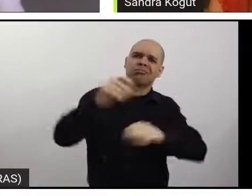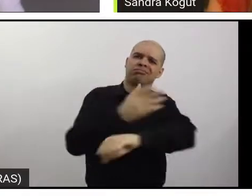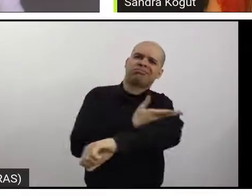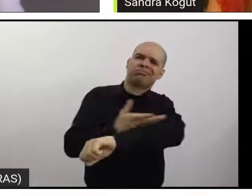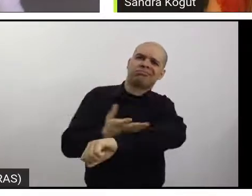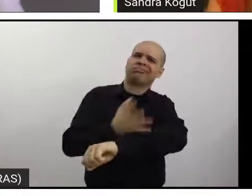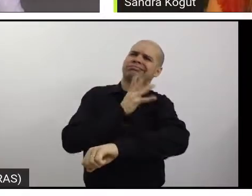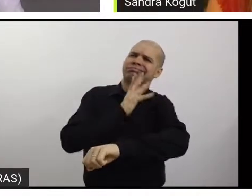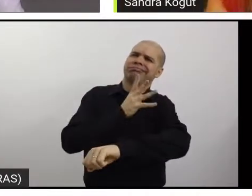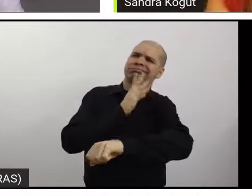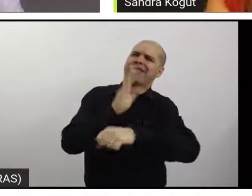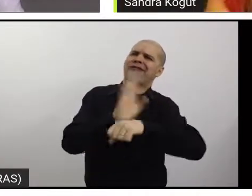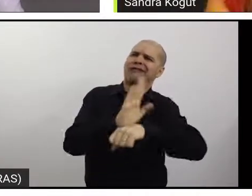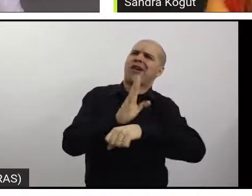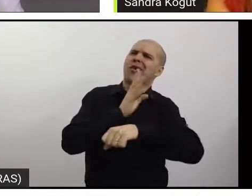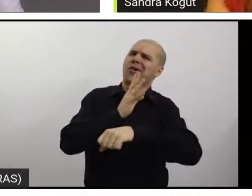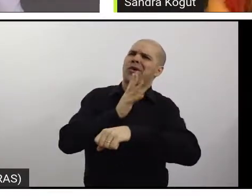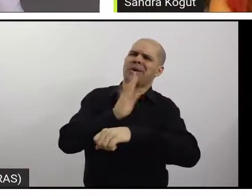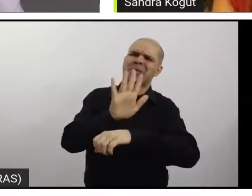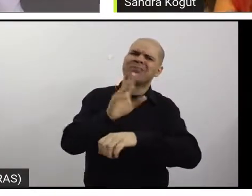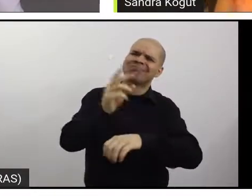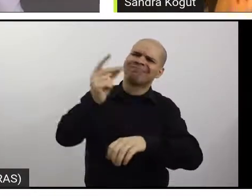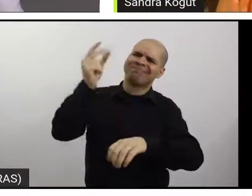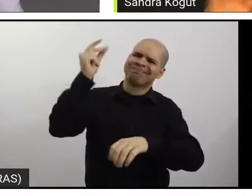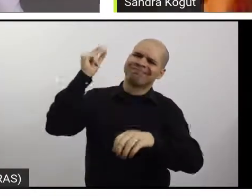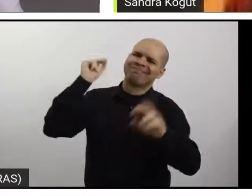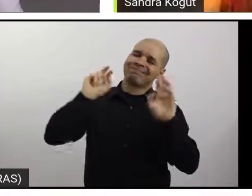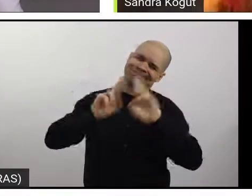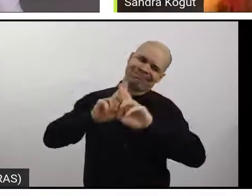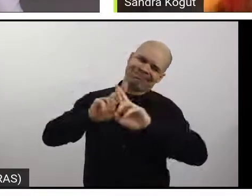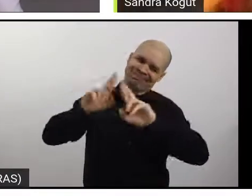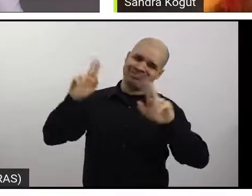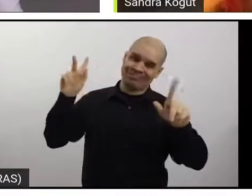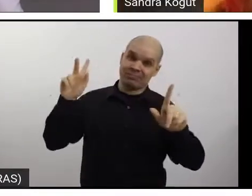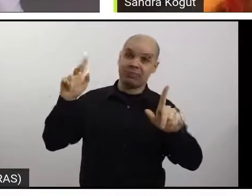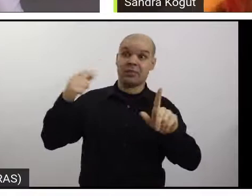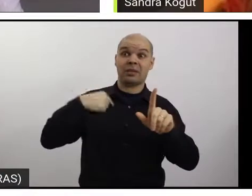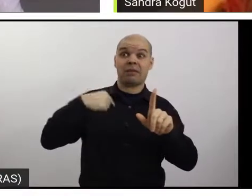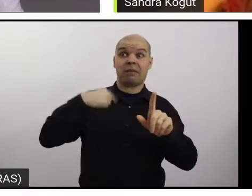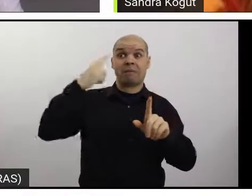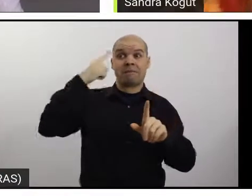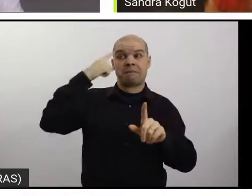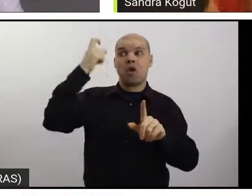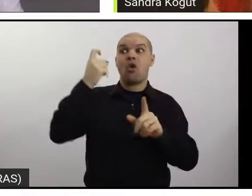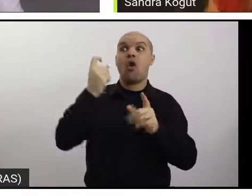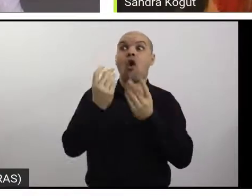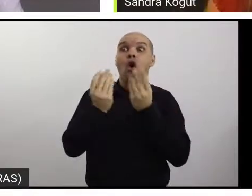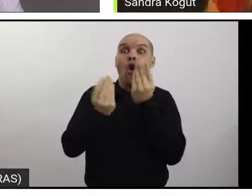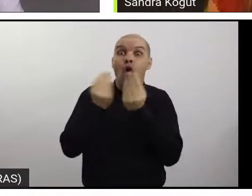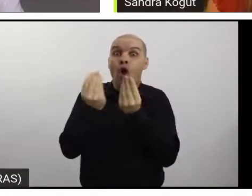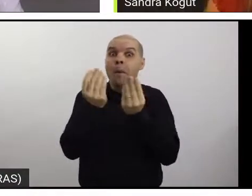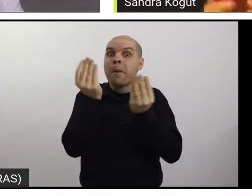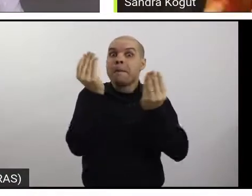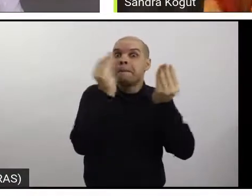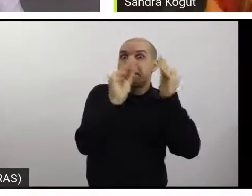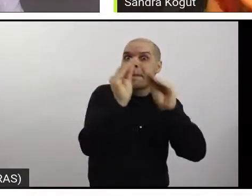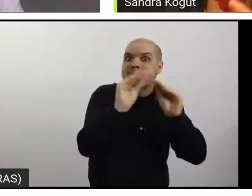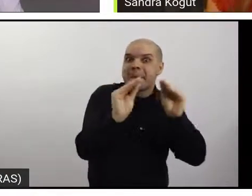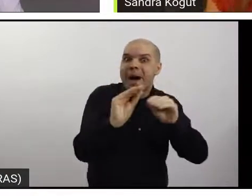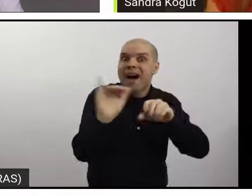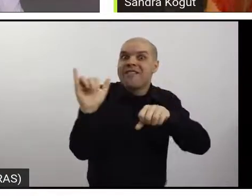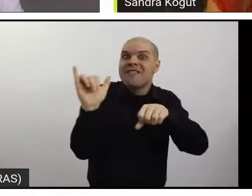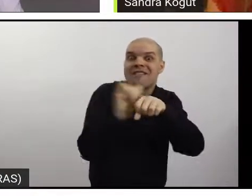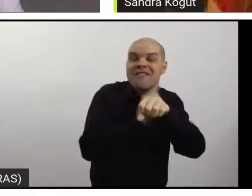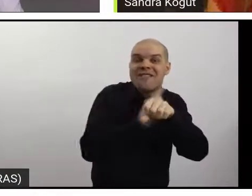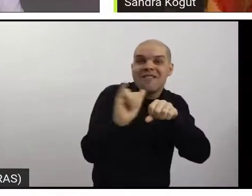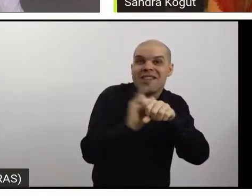tanta coisa, criar tanta coisa em relação àquela linguagem, e aí depois pegar e botar num negócio todo formatado. Mesmo que você estivesse abrindo